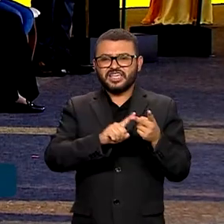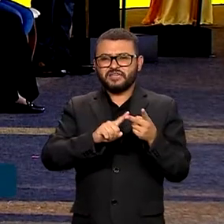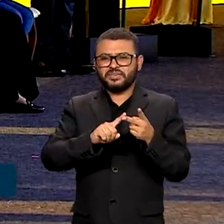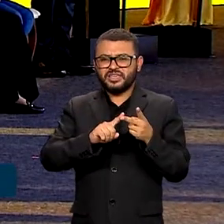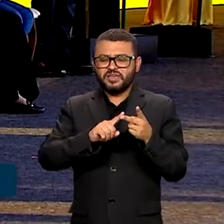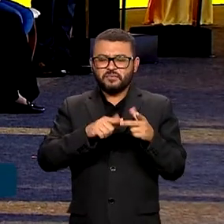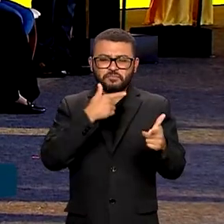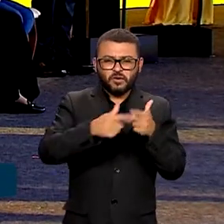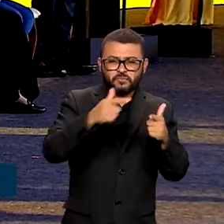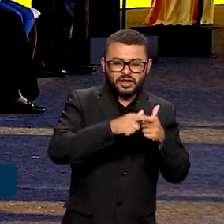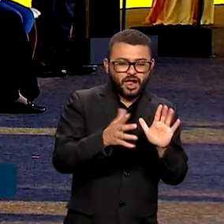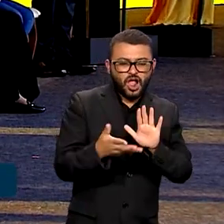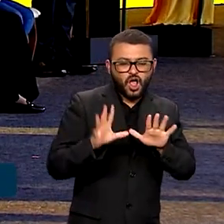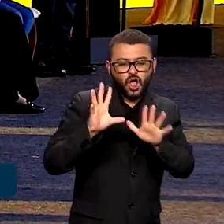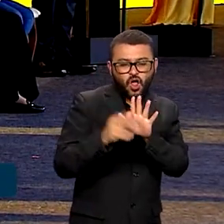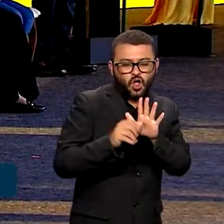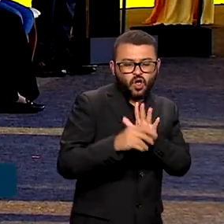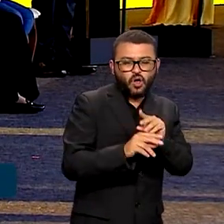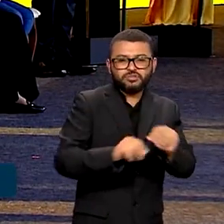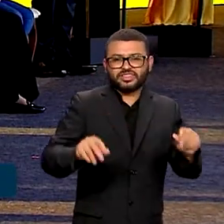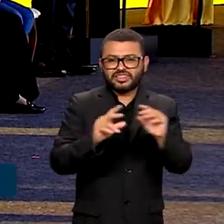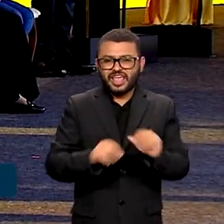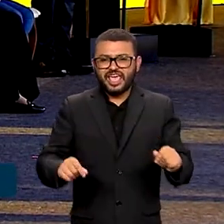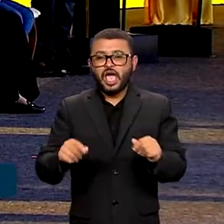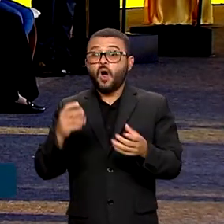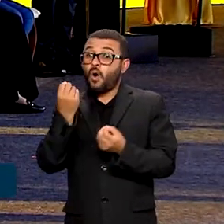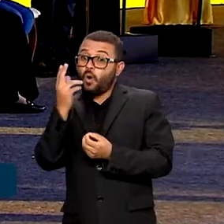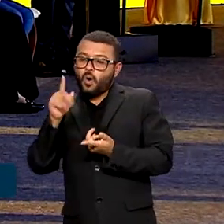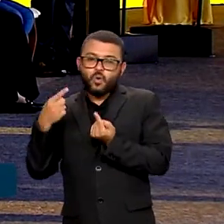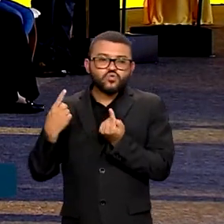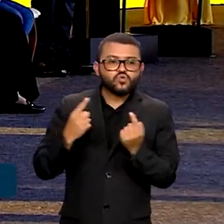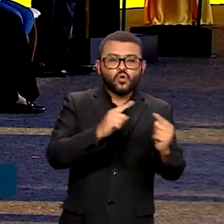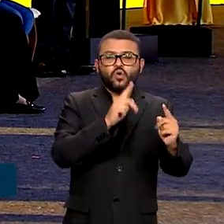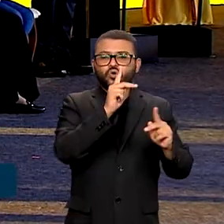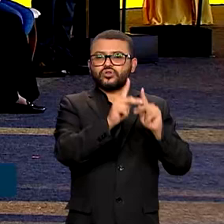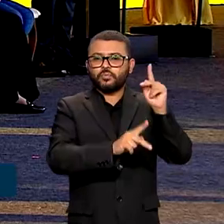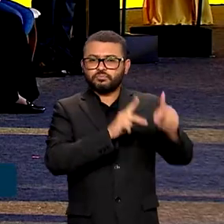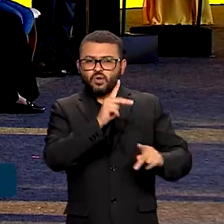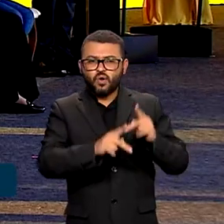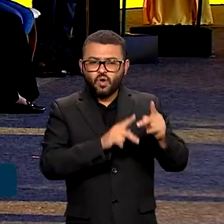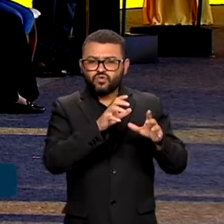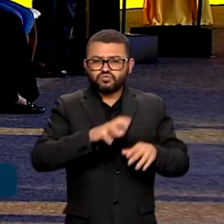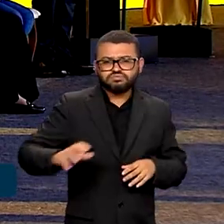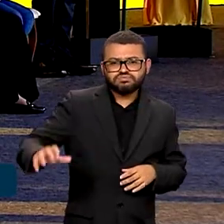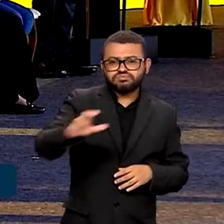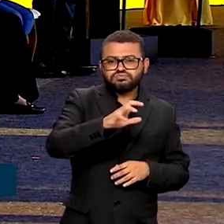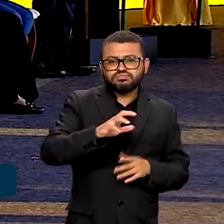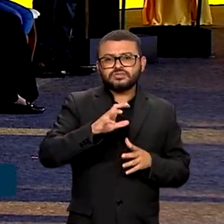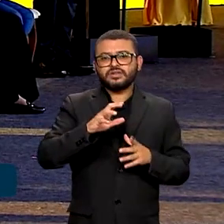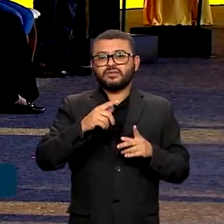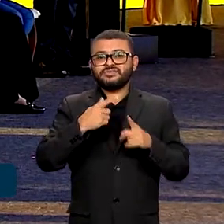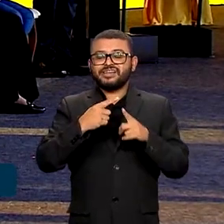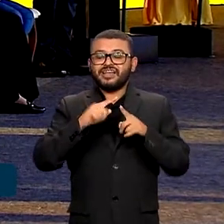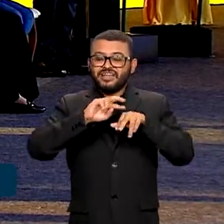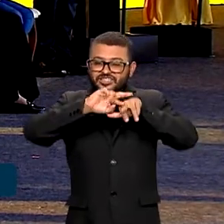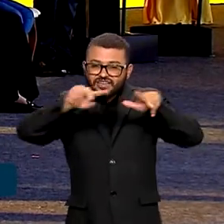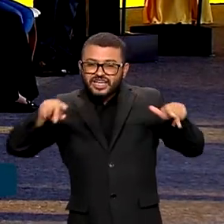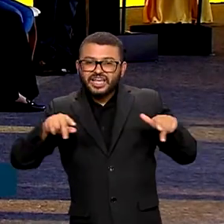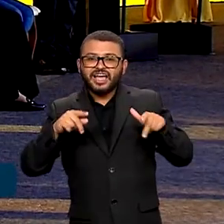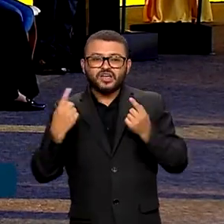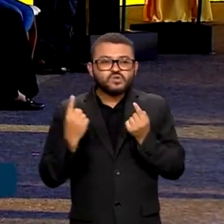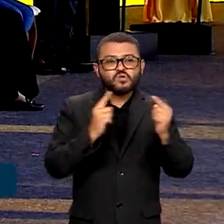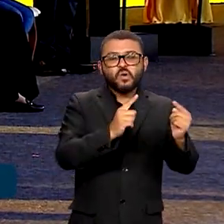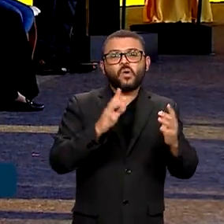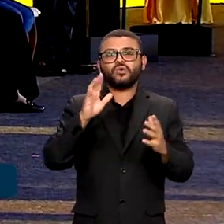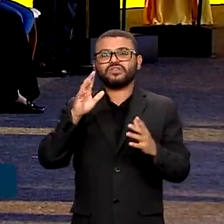da grilagem de terra e de todos os ataques que sofrem os seus povos e territórios, pela conservação da diversidade,